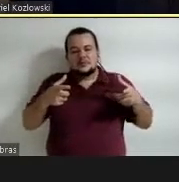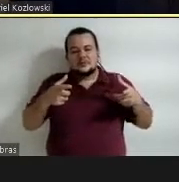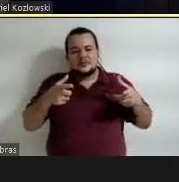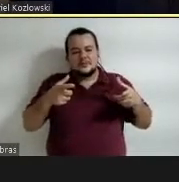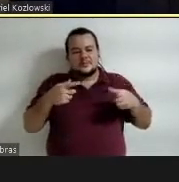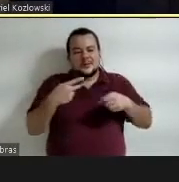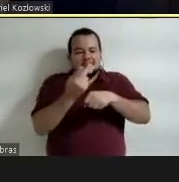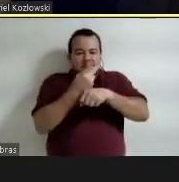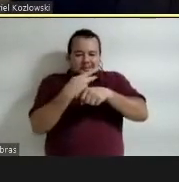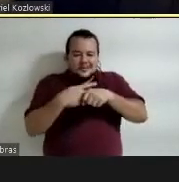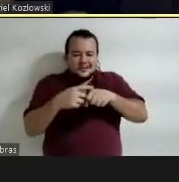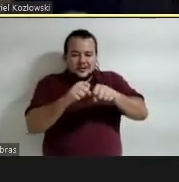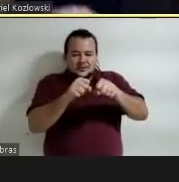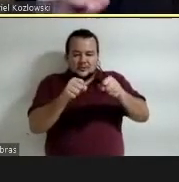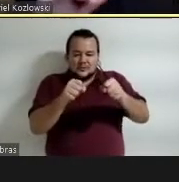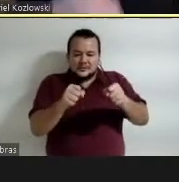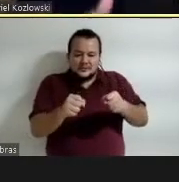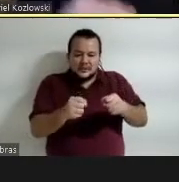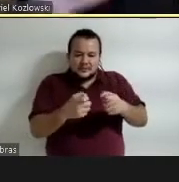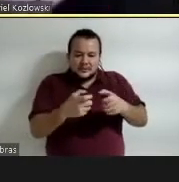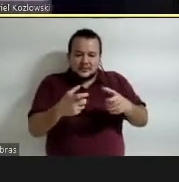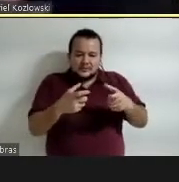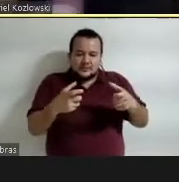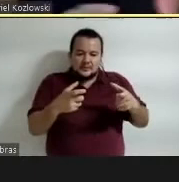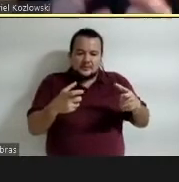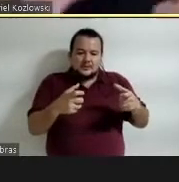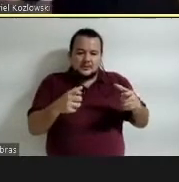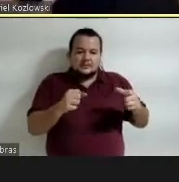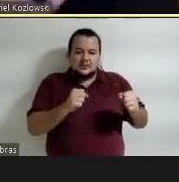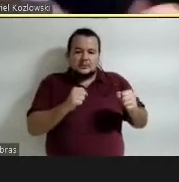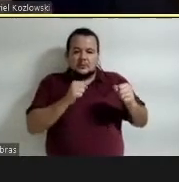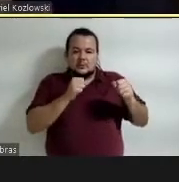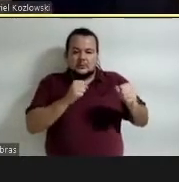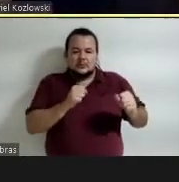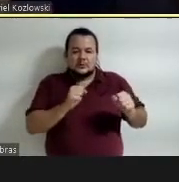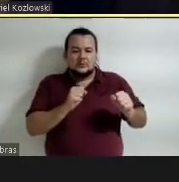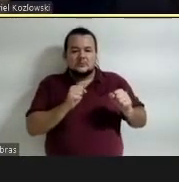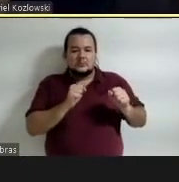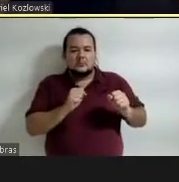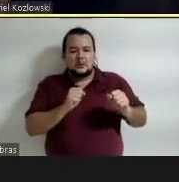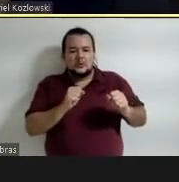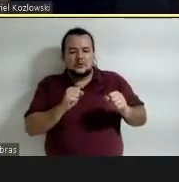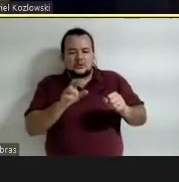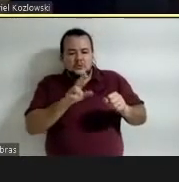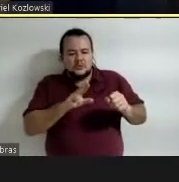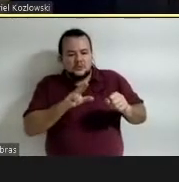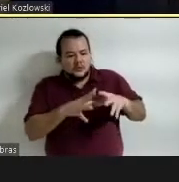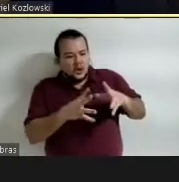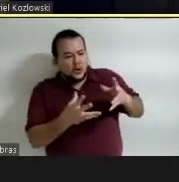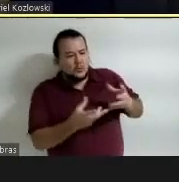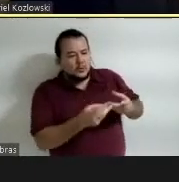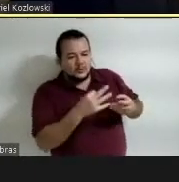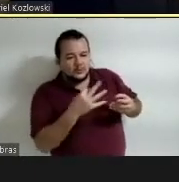replicável e expansível que potencialmente poderia ocupar o planeta através de uma rede linear urbana.